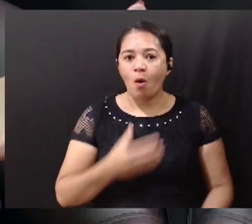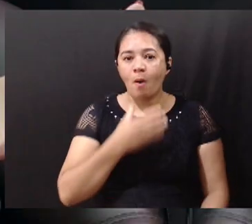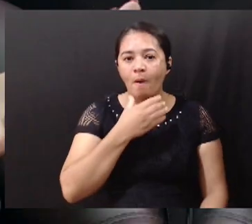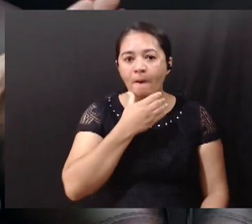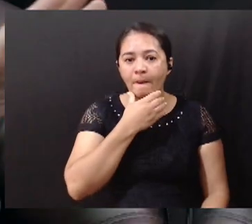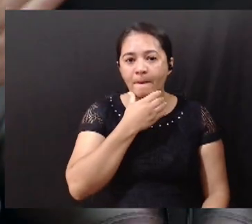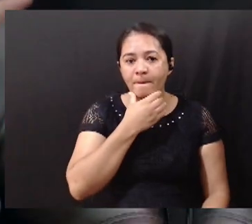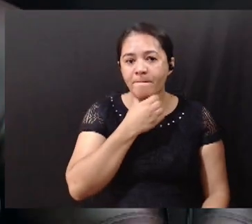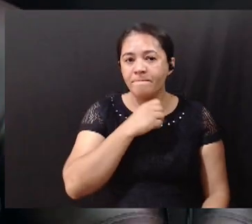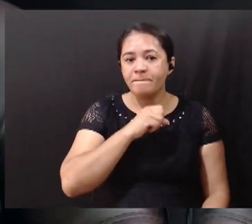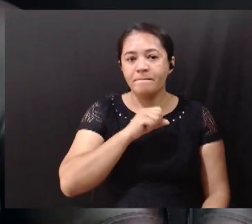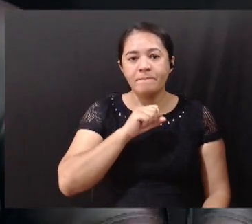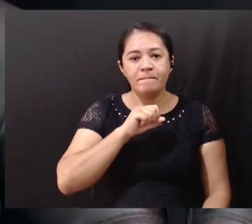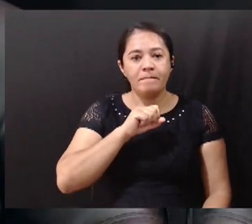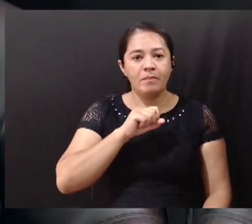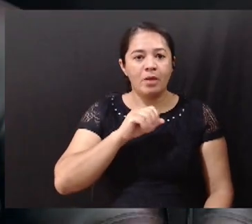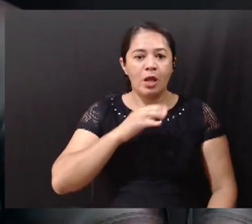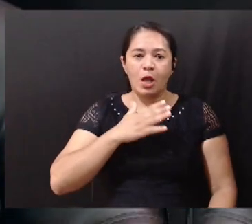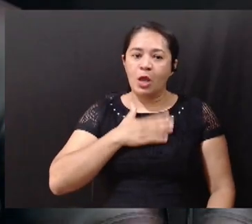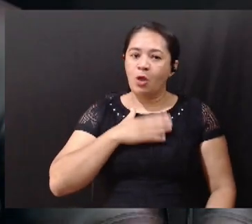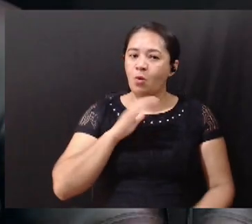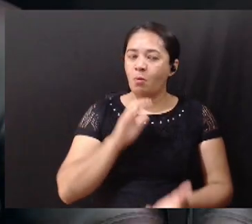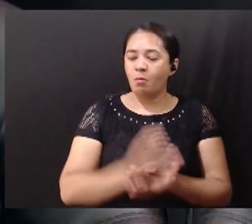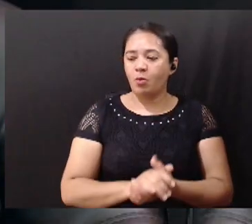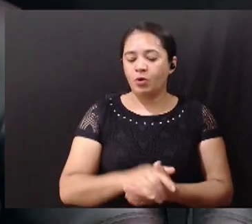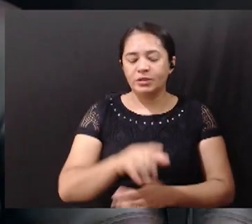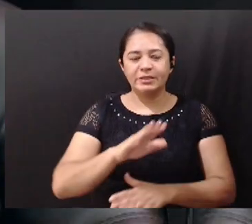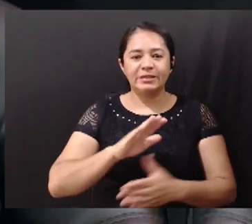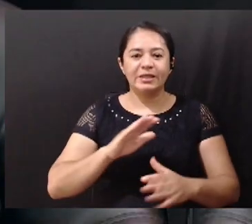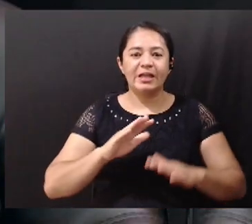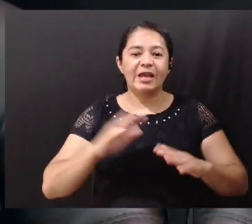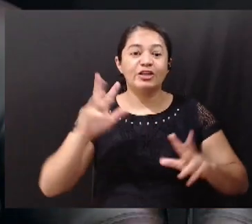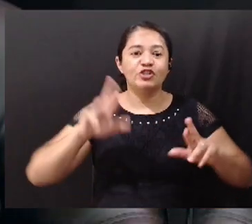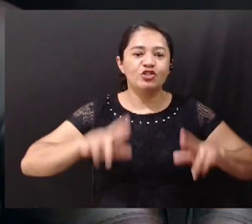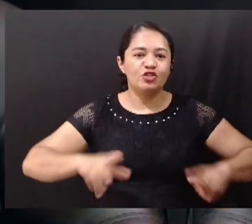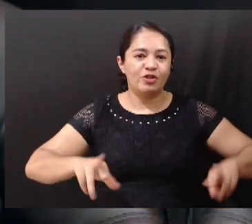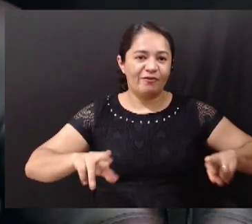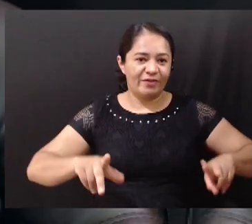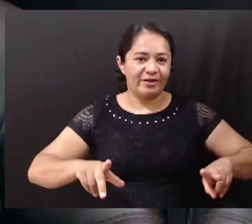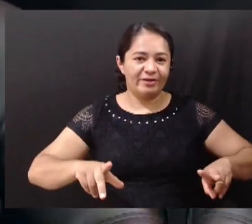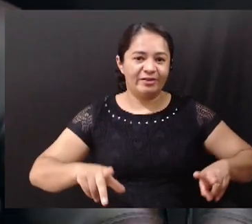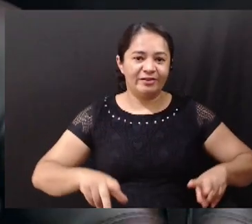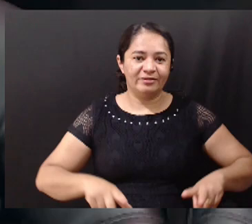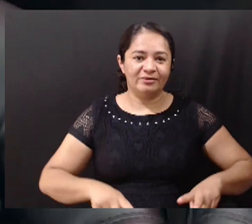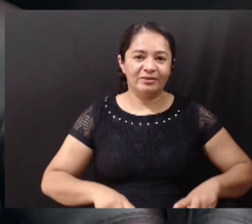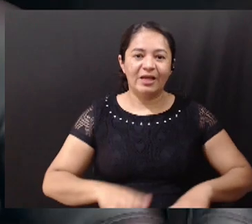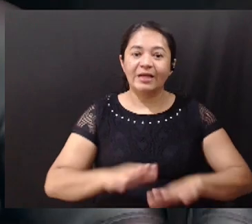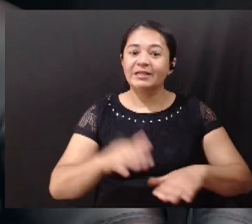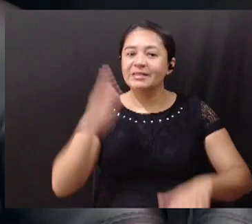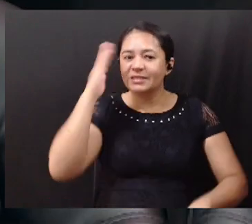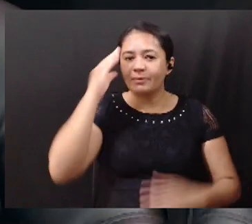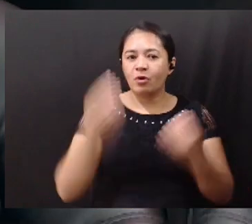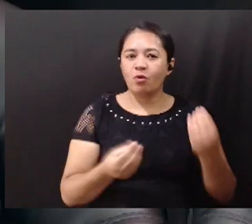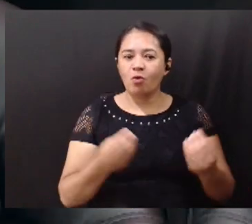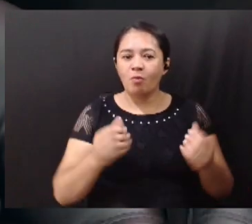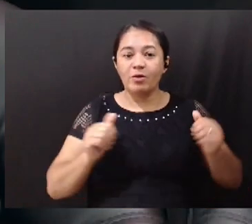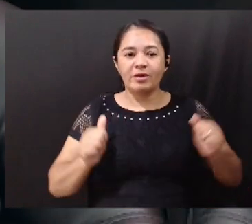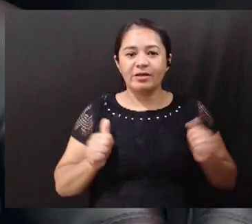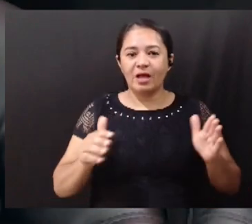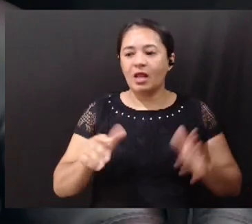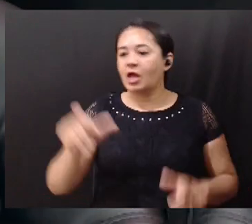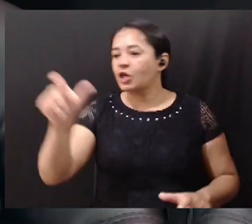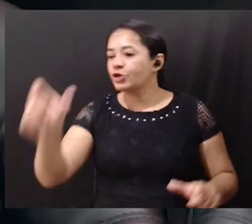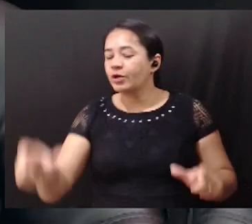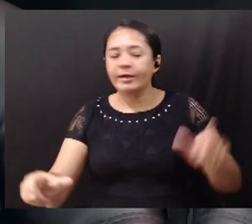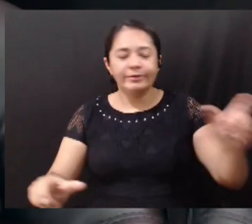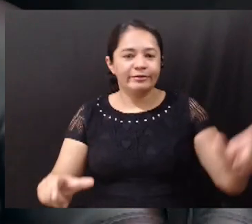criança." Sim. Então a criança sabe como ela age com um, como ela age com o outro, para ganhar o que ela quer, para conseguir o que